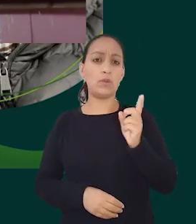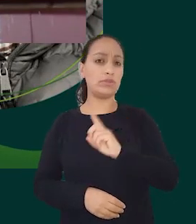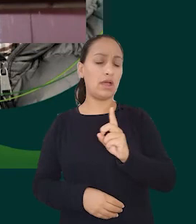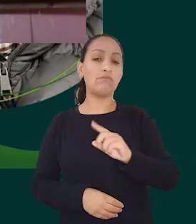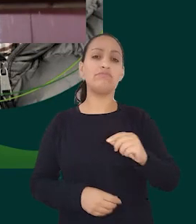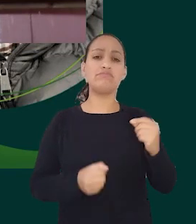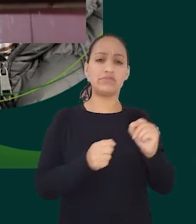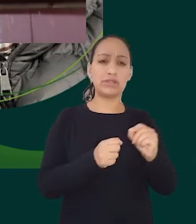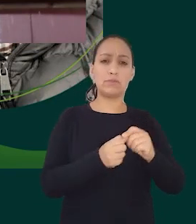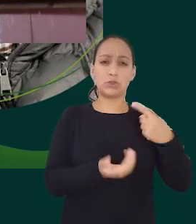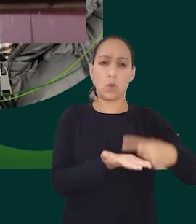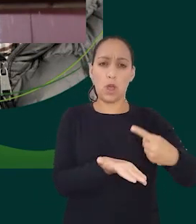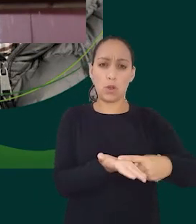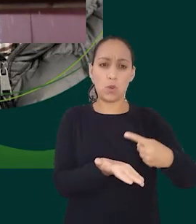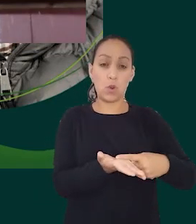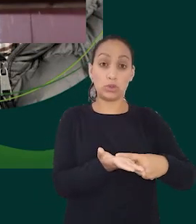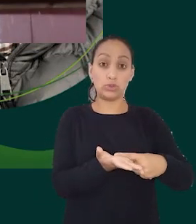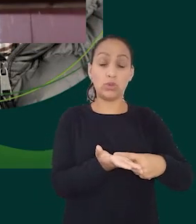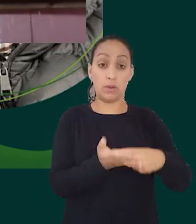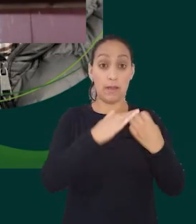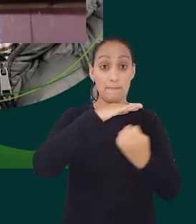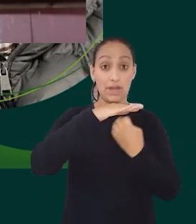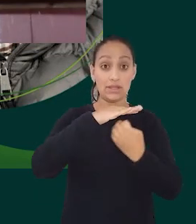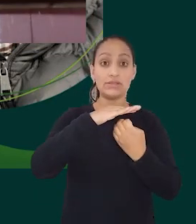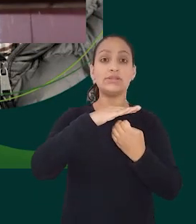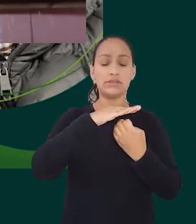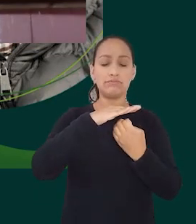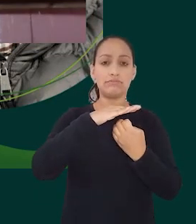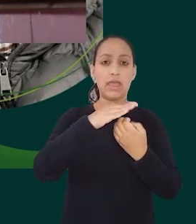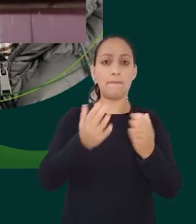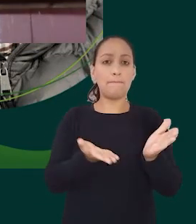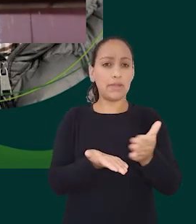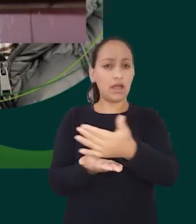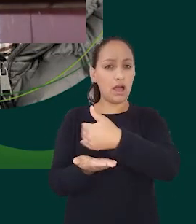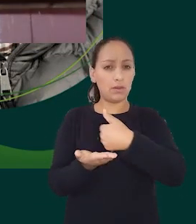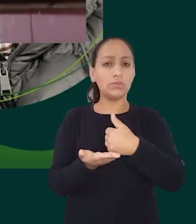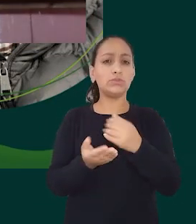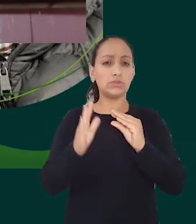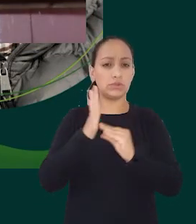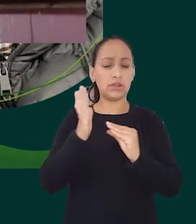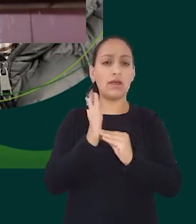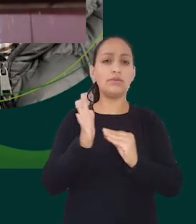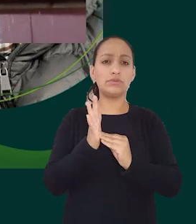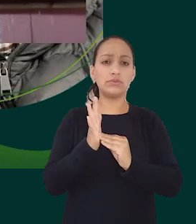conseguimos os dados dela, e o Maicon fez um modelo. É que se comportou muito bem,